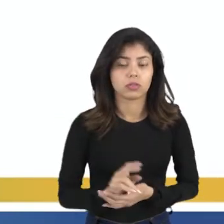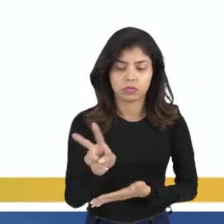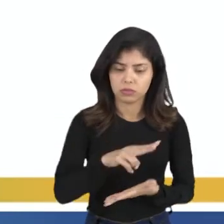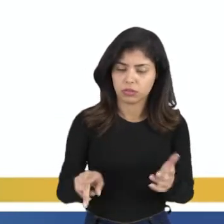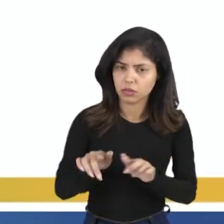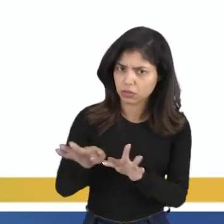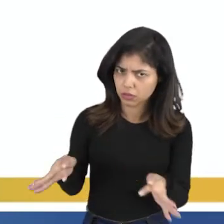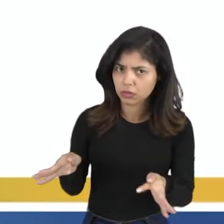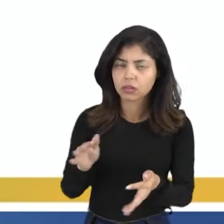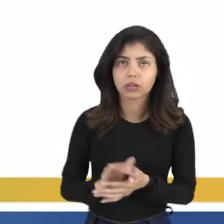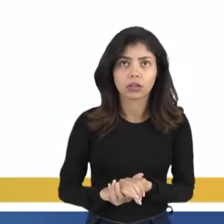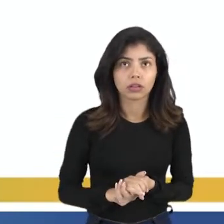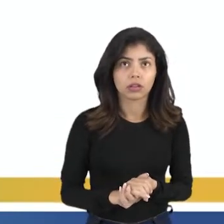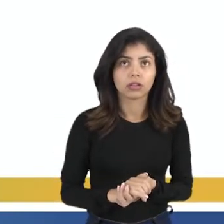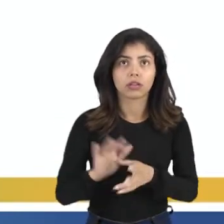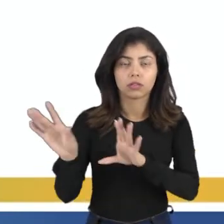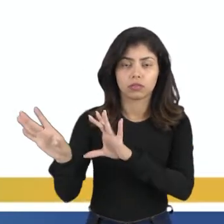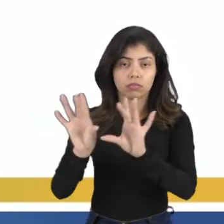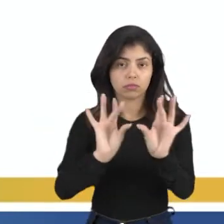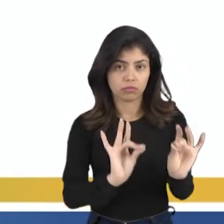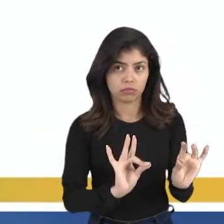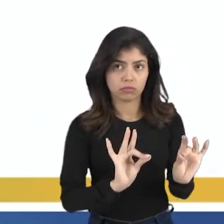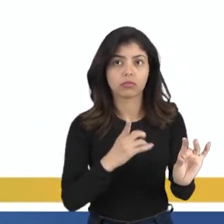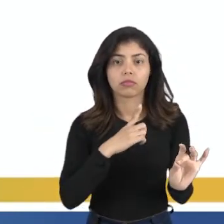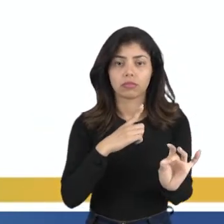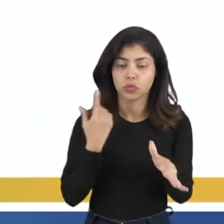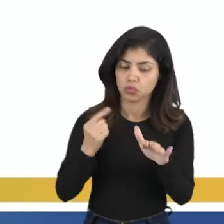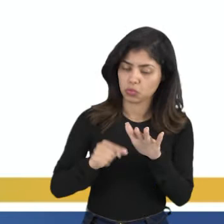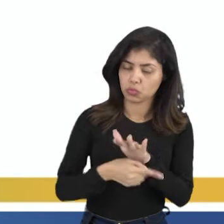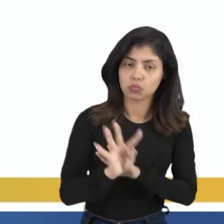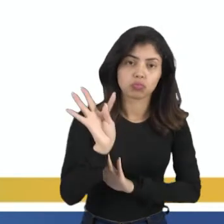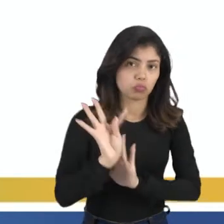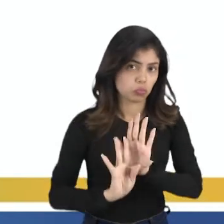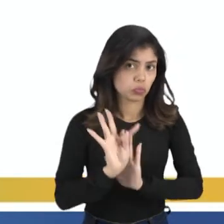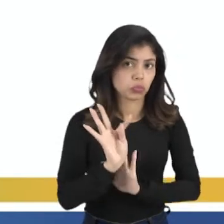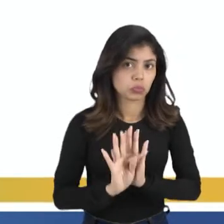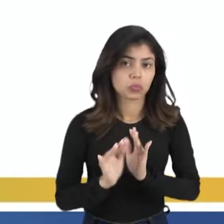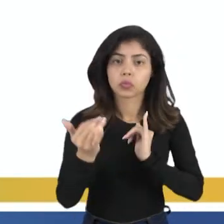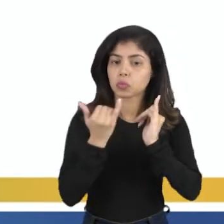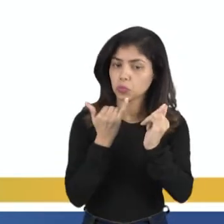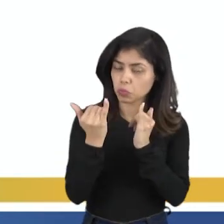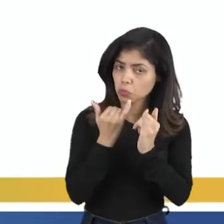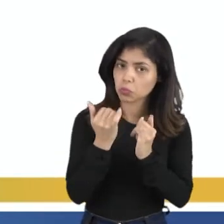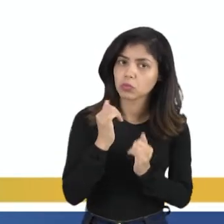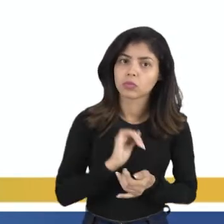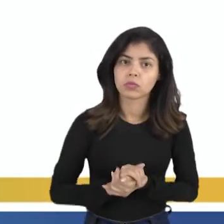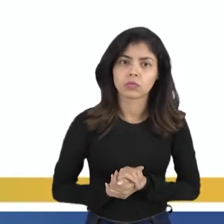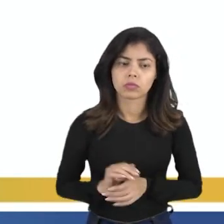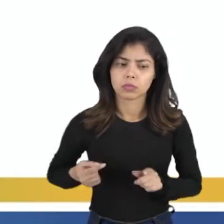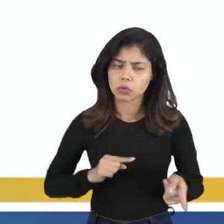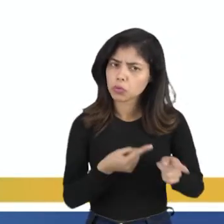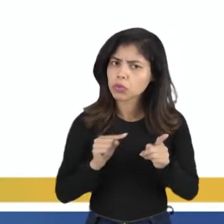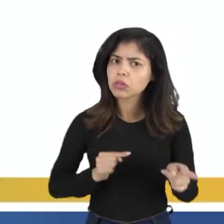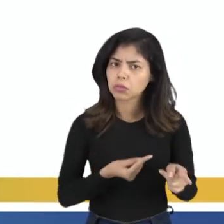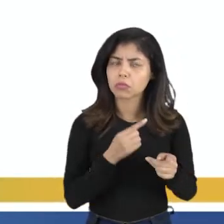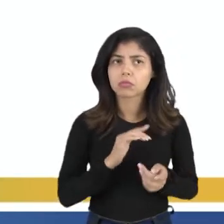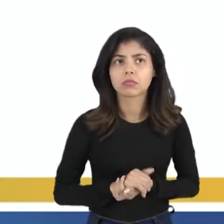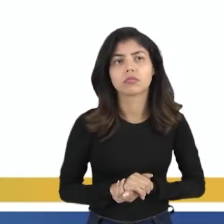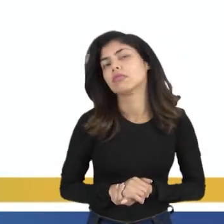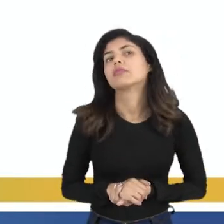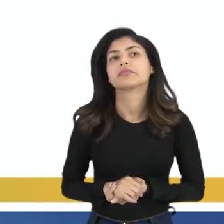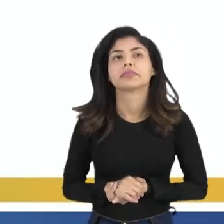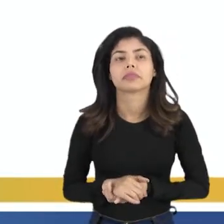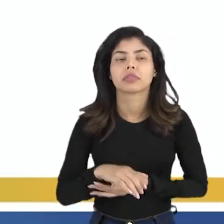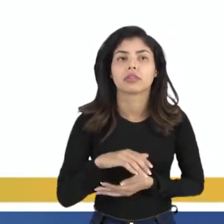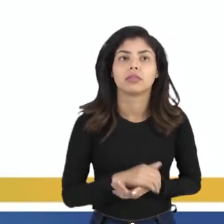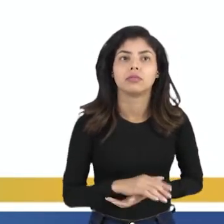leitura simplista. Ele tem, aí dentro desse texto, é uma propaganda, ele tem um intuito. Ok? Nós vamos